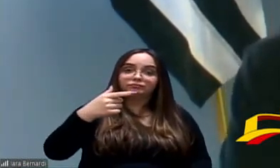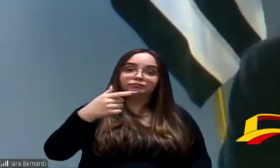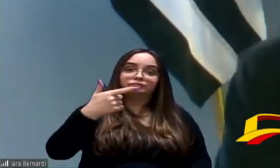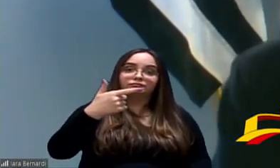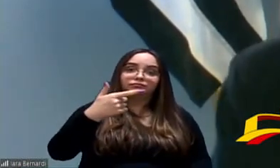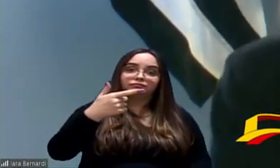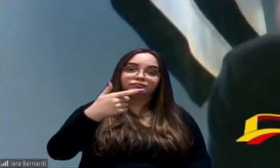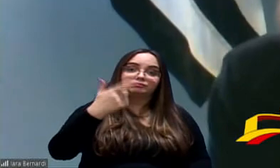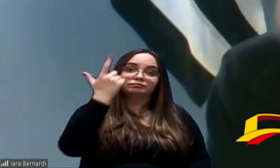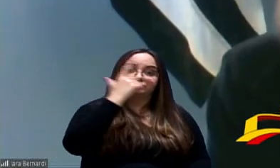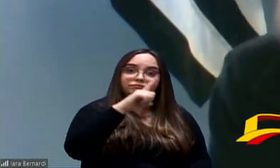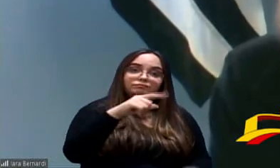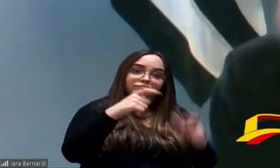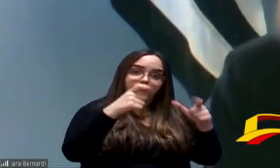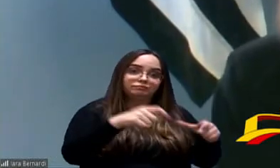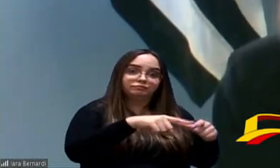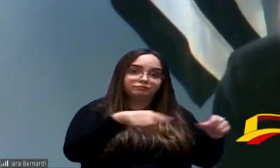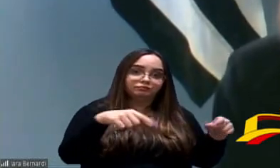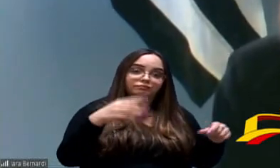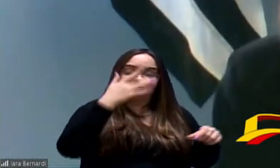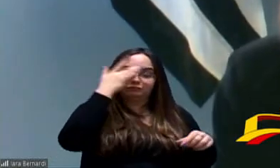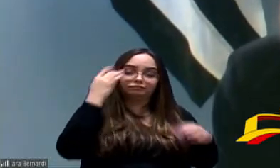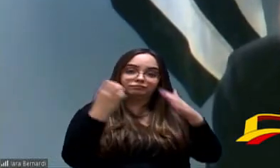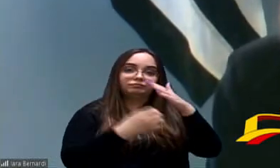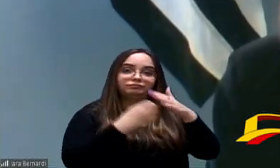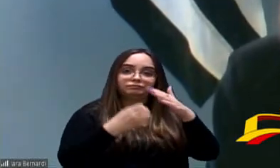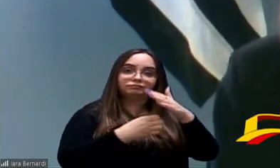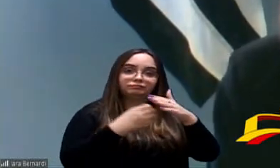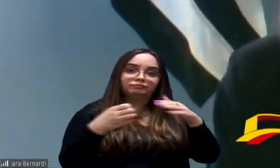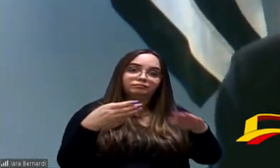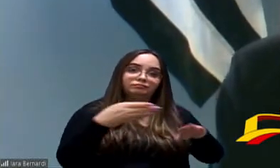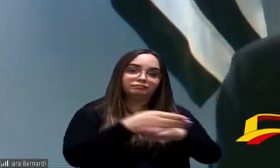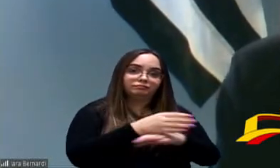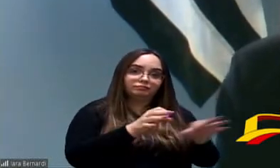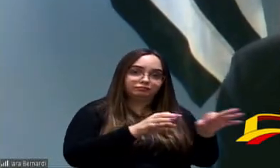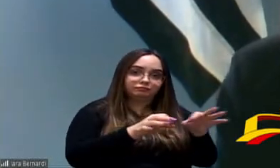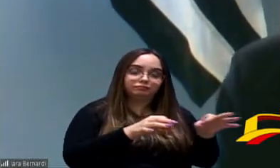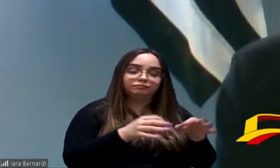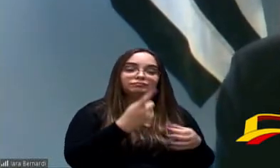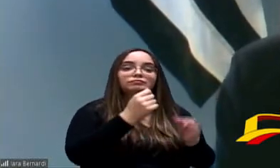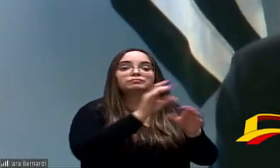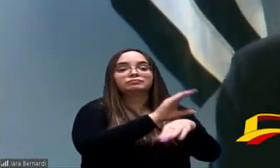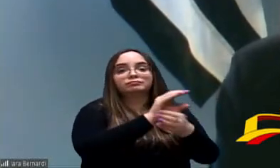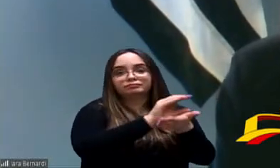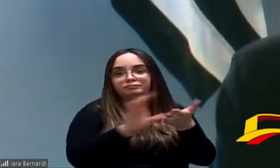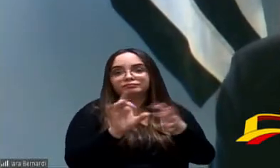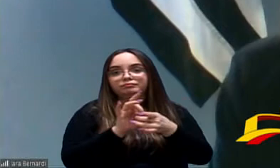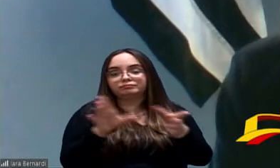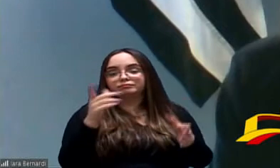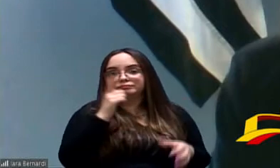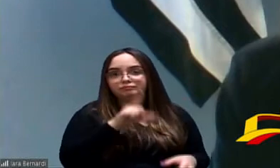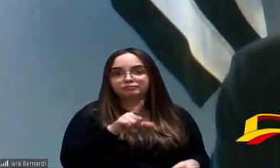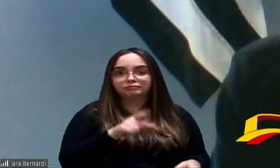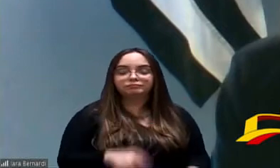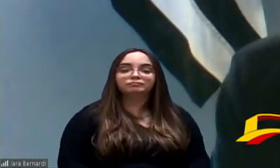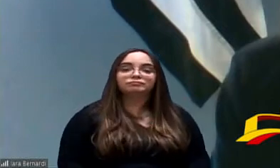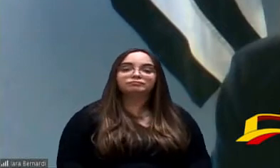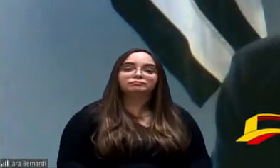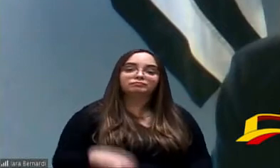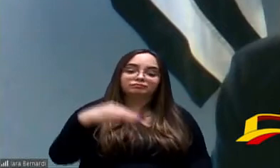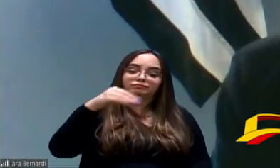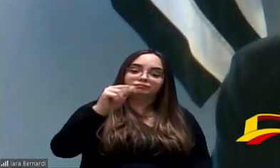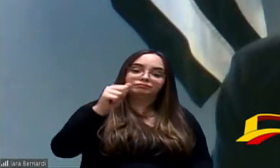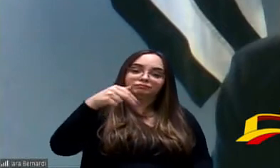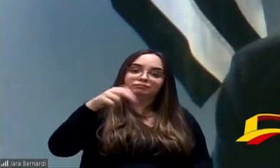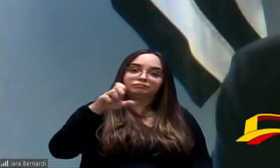área fazer com que a empresa fosse contratada e a liberação do recurso. Eu sou Manuel Borges, da Associação